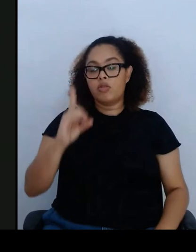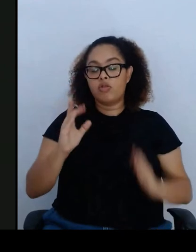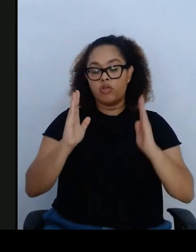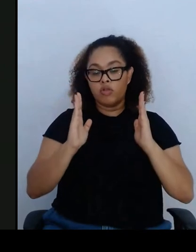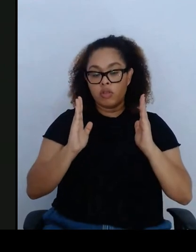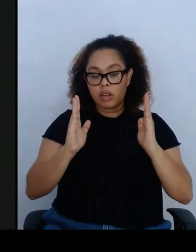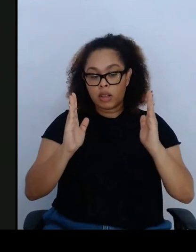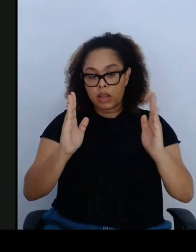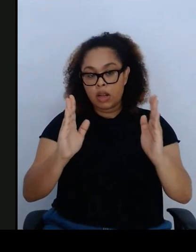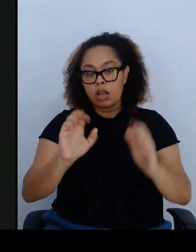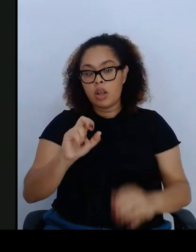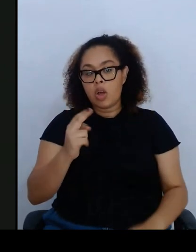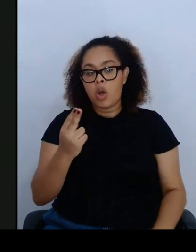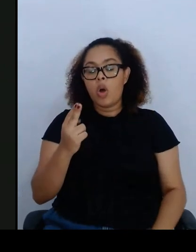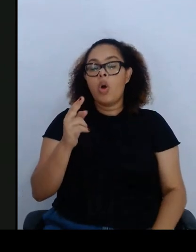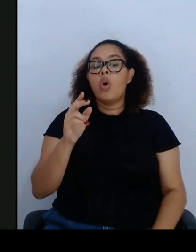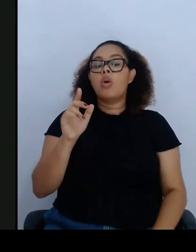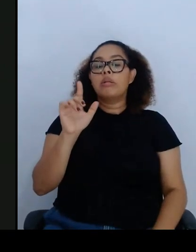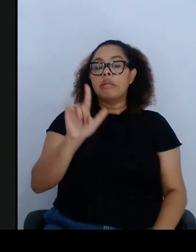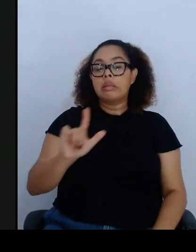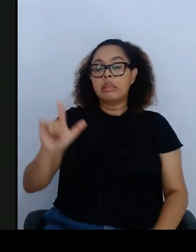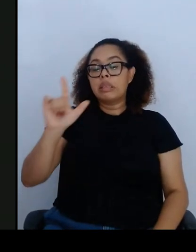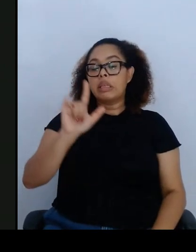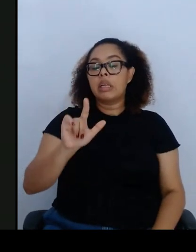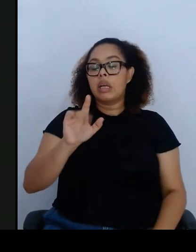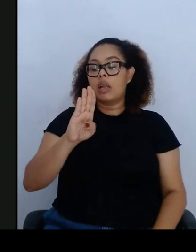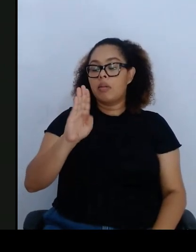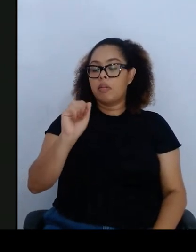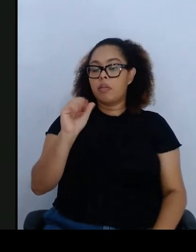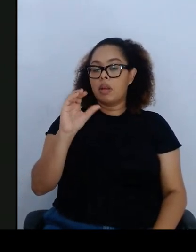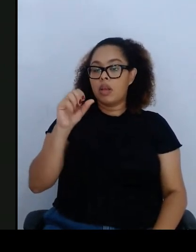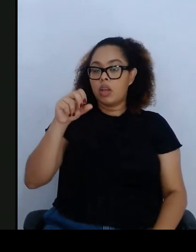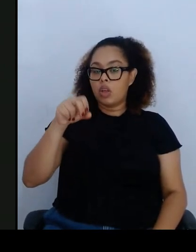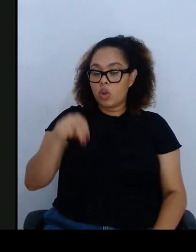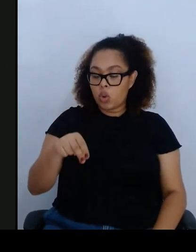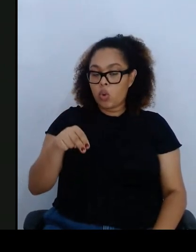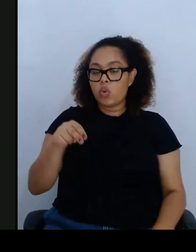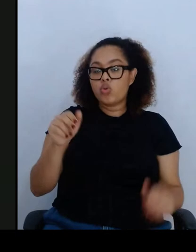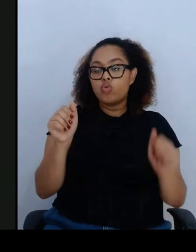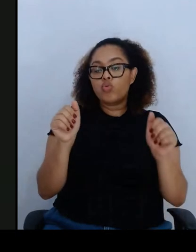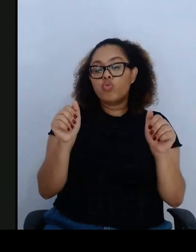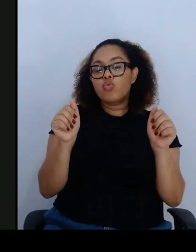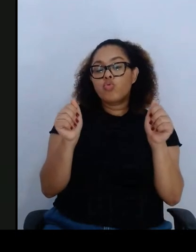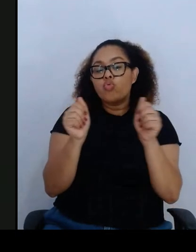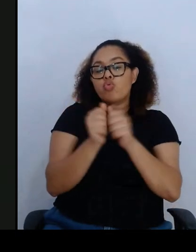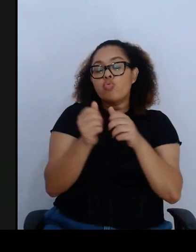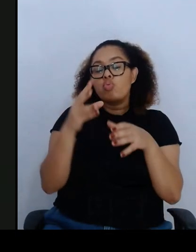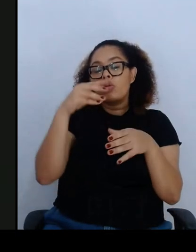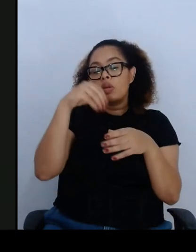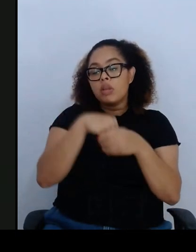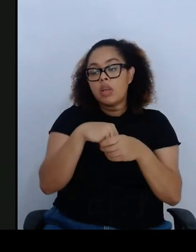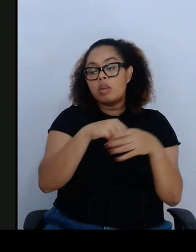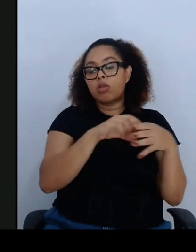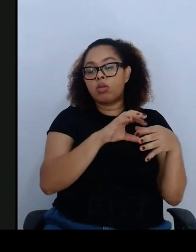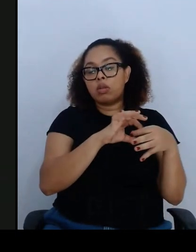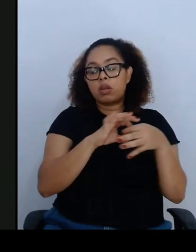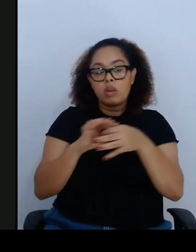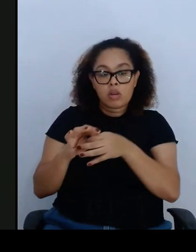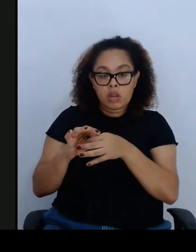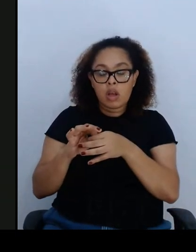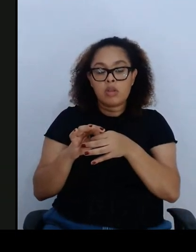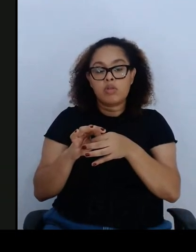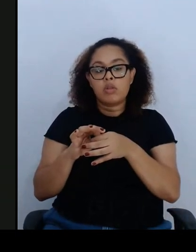mas colocar bacon e essa pintura particularmente dentro do contexto desse arquivo desse momento